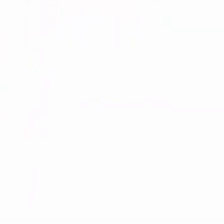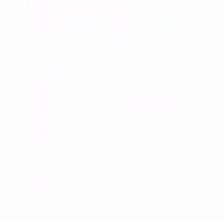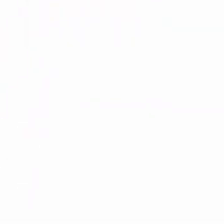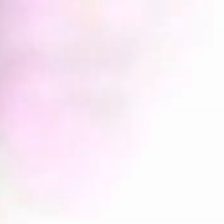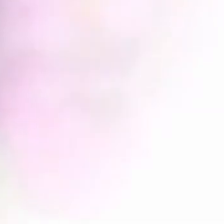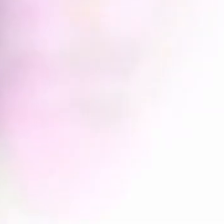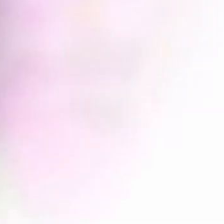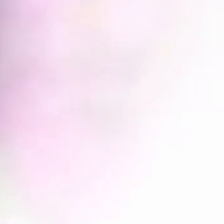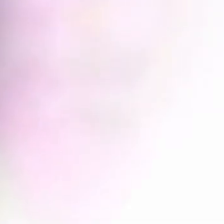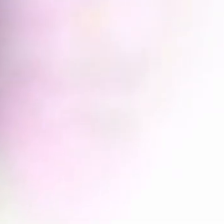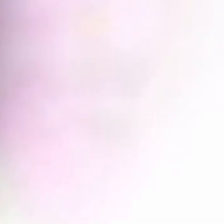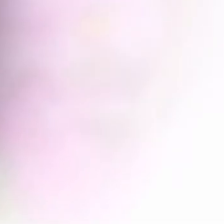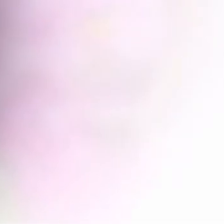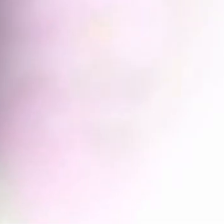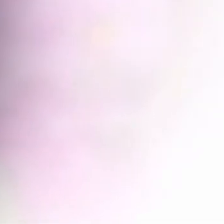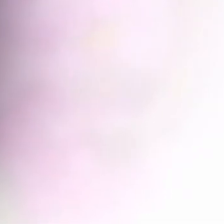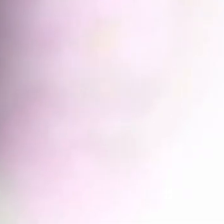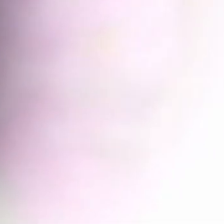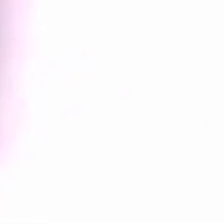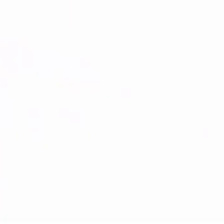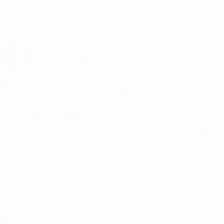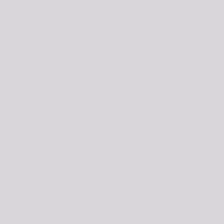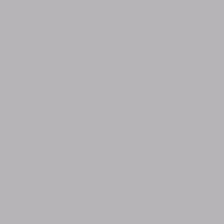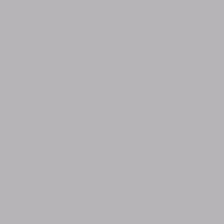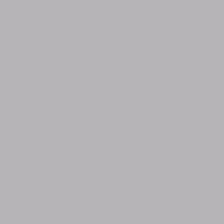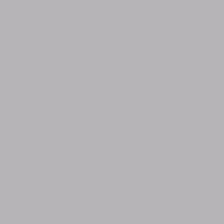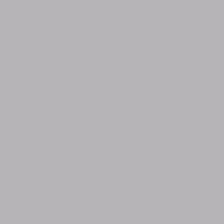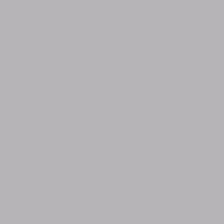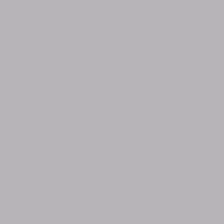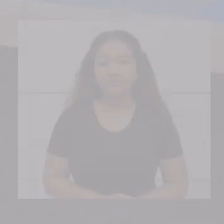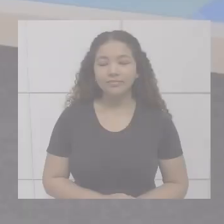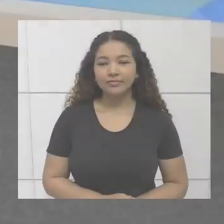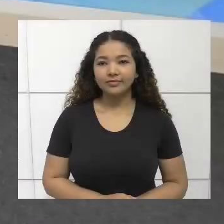gente voar alegremente no nosso.